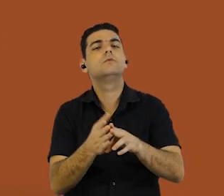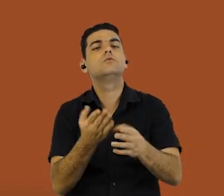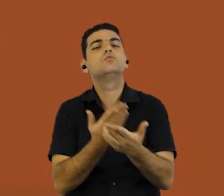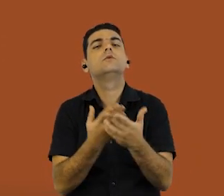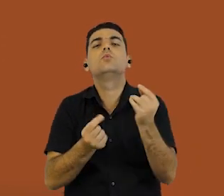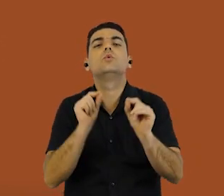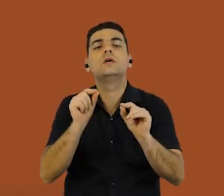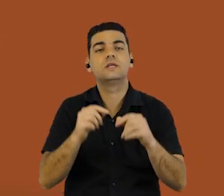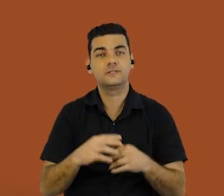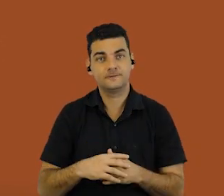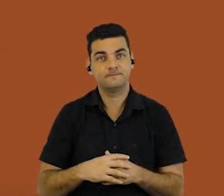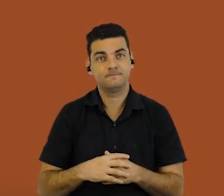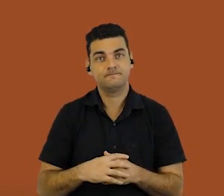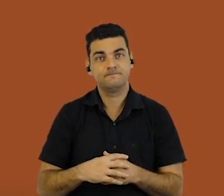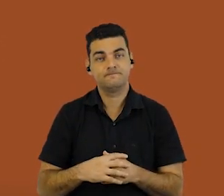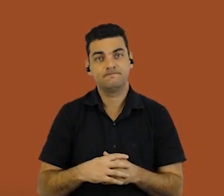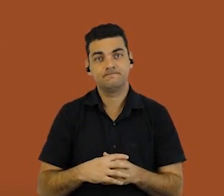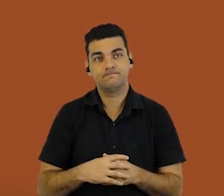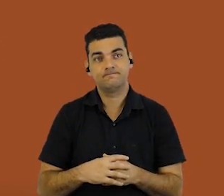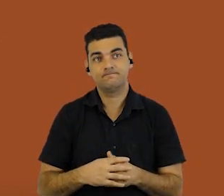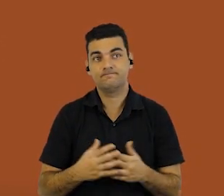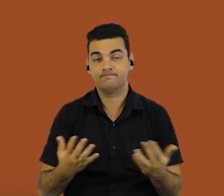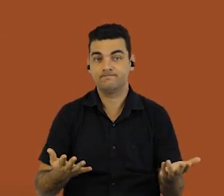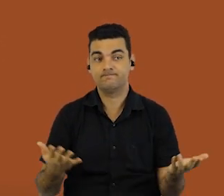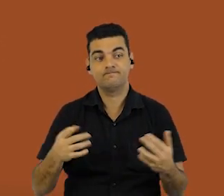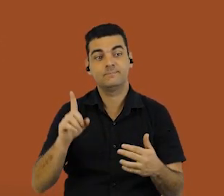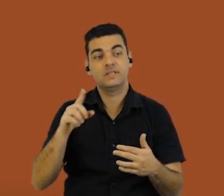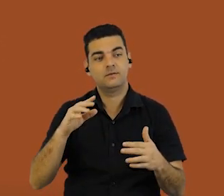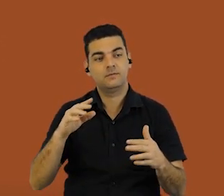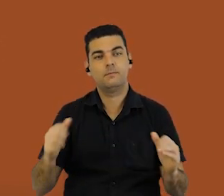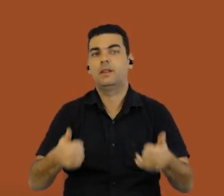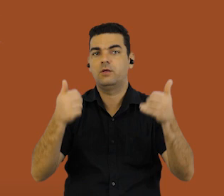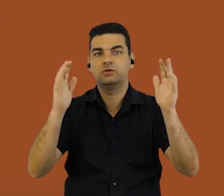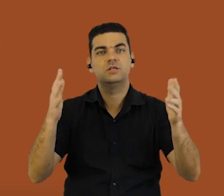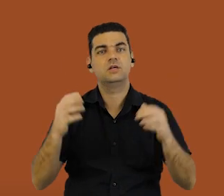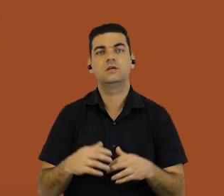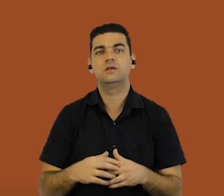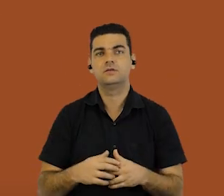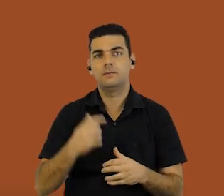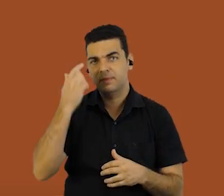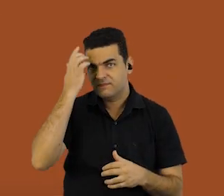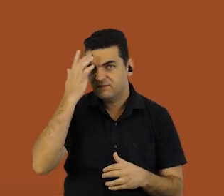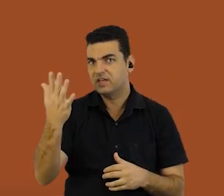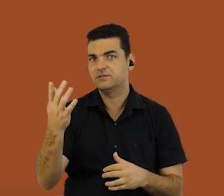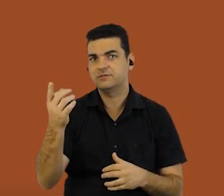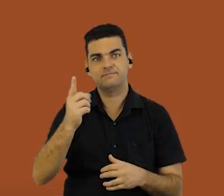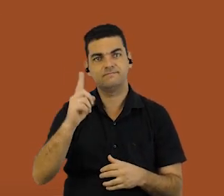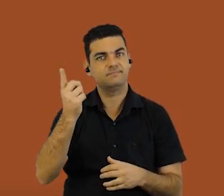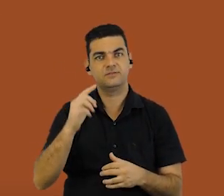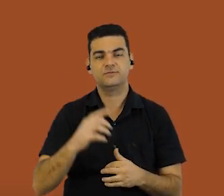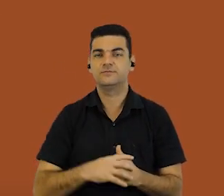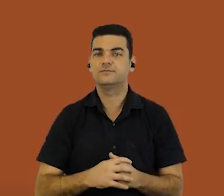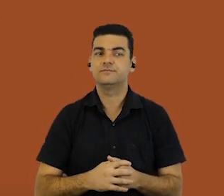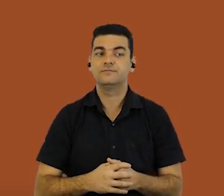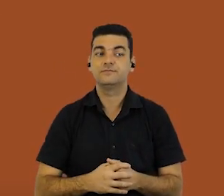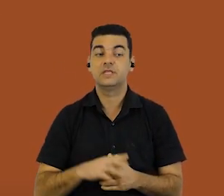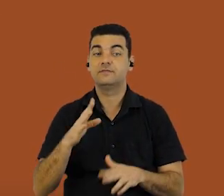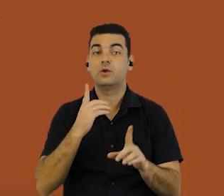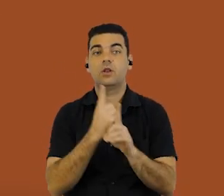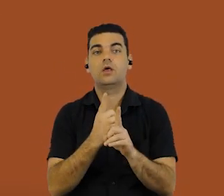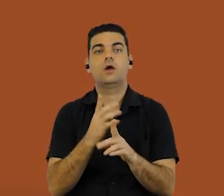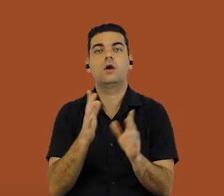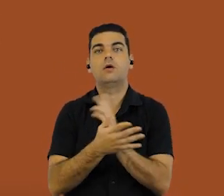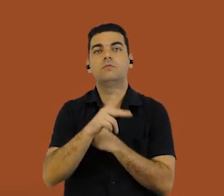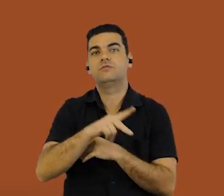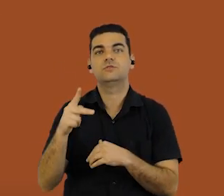porque não, não, felizmente tem melhorado, mas não é fácil. A gente não é comum a gente encontrar